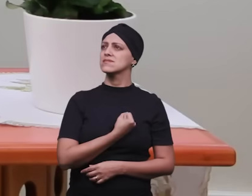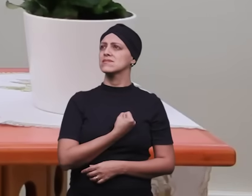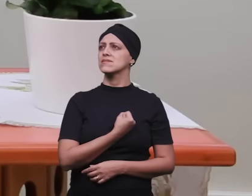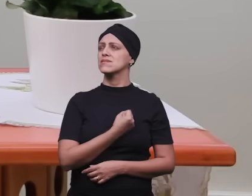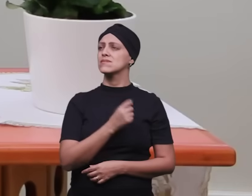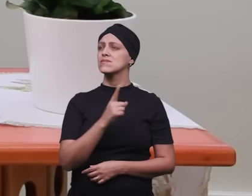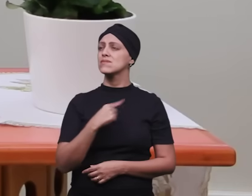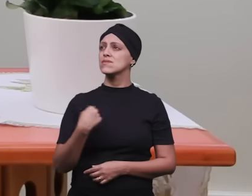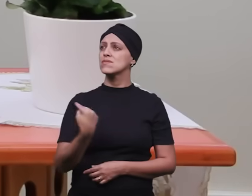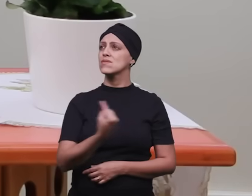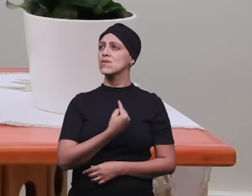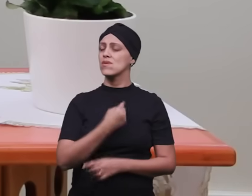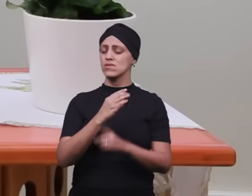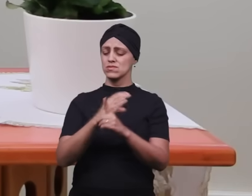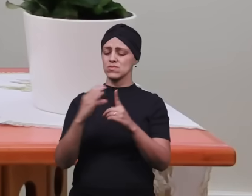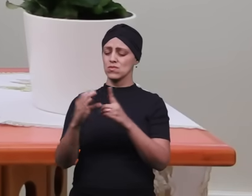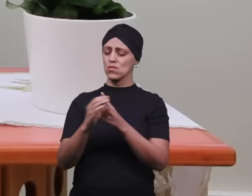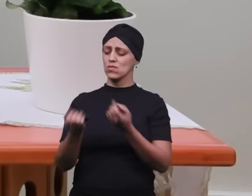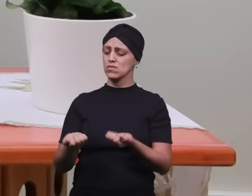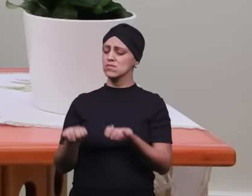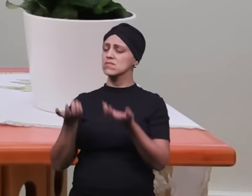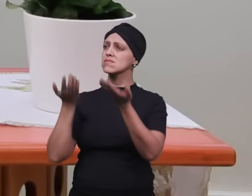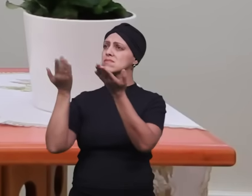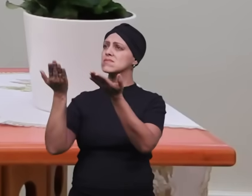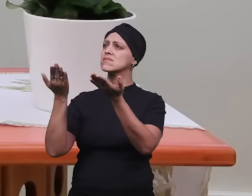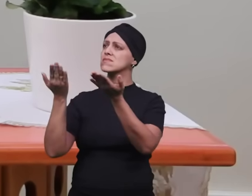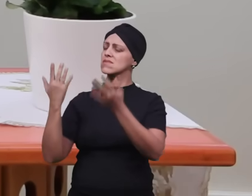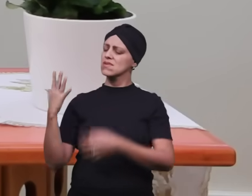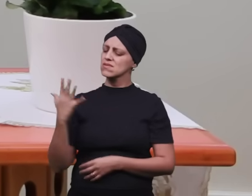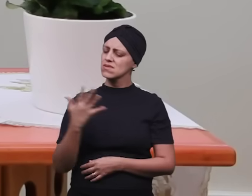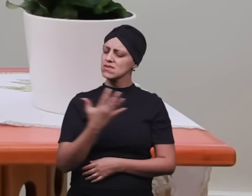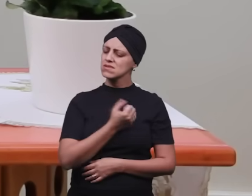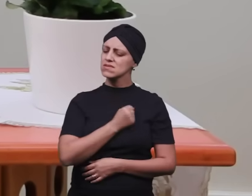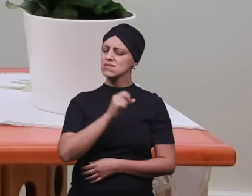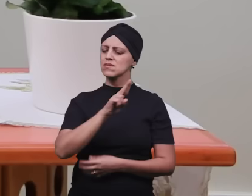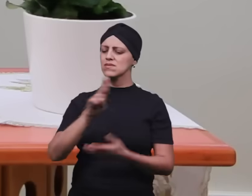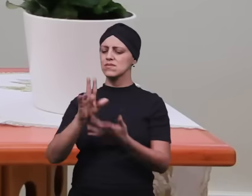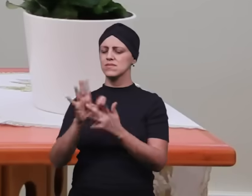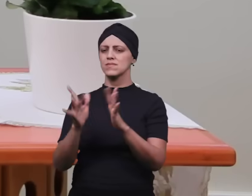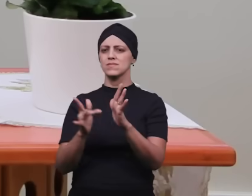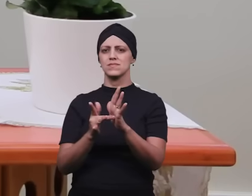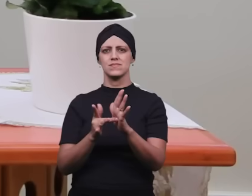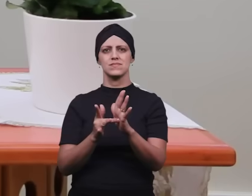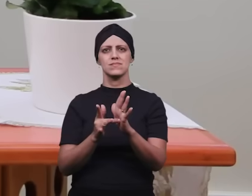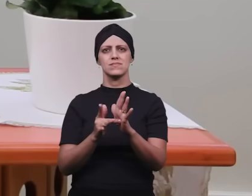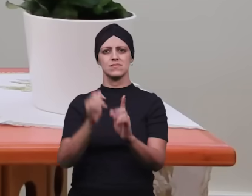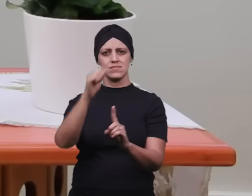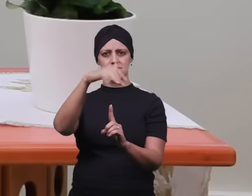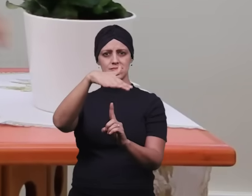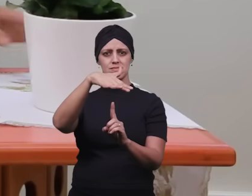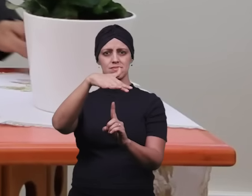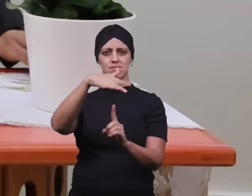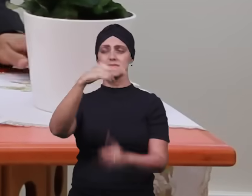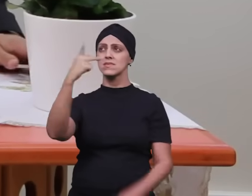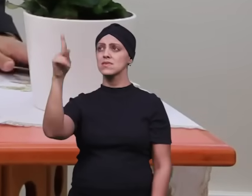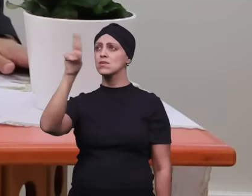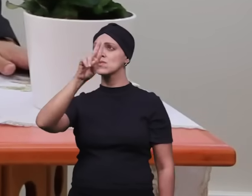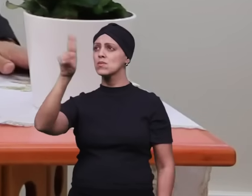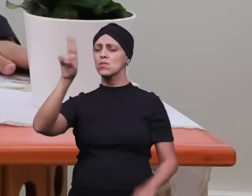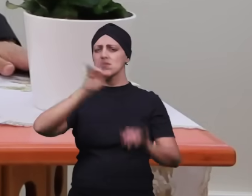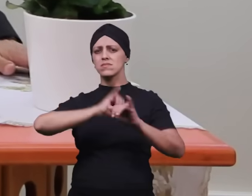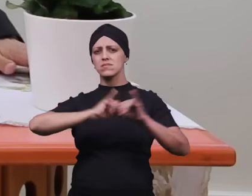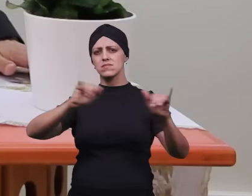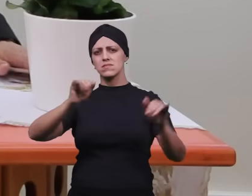Pois entregamos a Ti o nosso culto, a nossa adoração, em nome de Jesus. E em Teu nome,